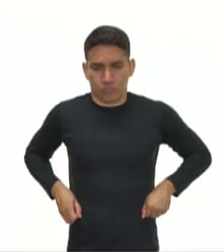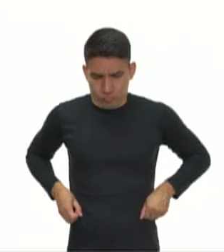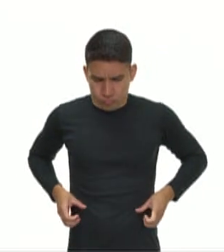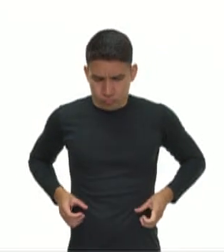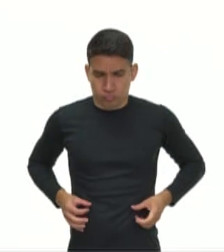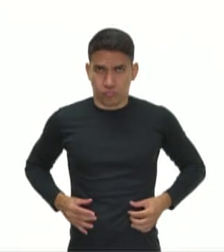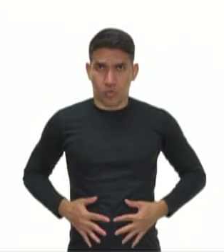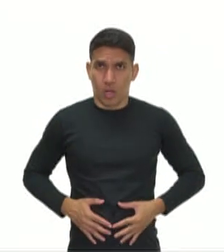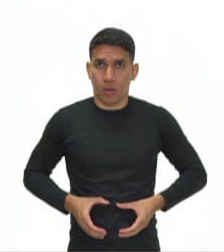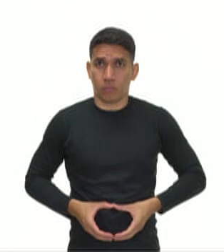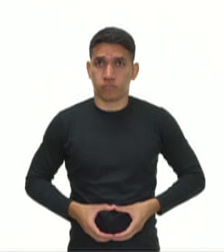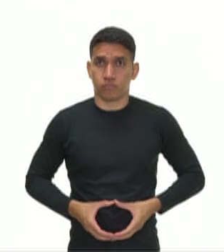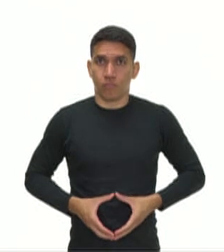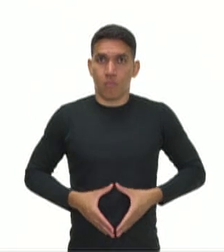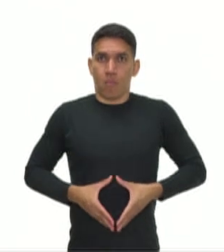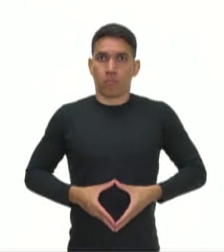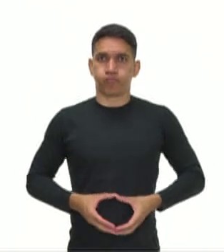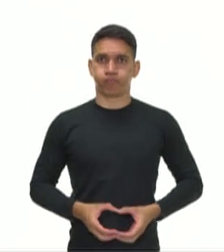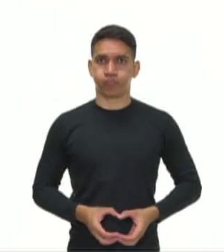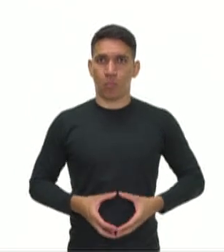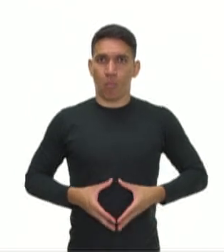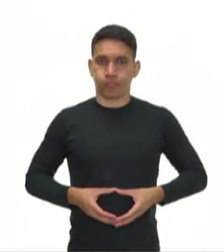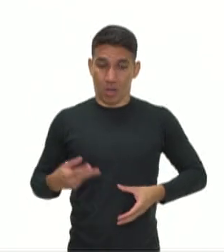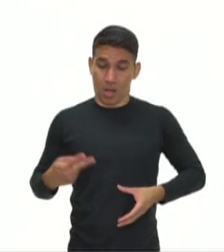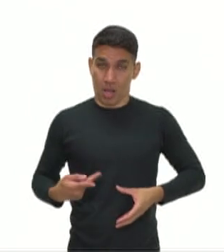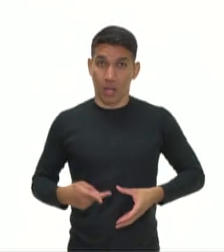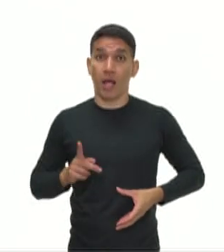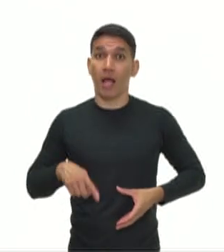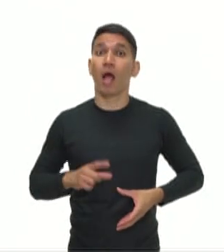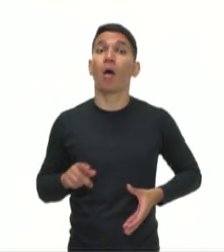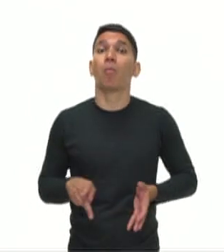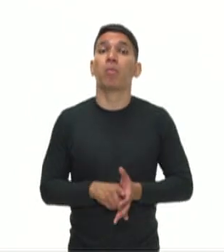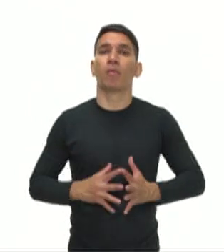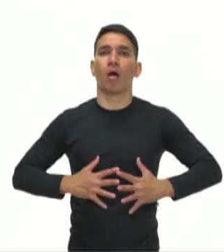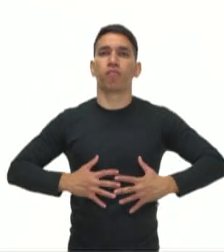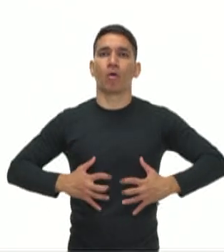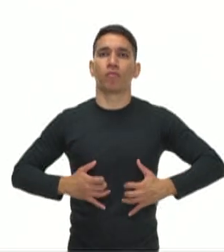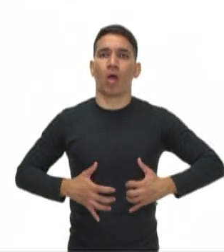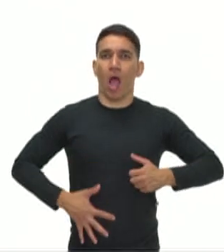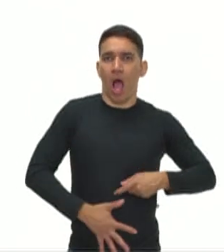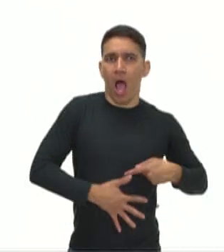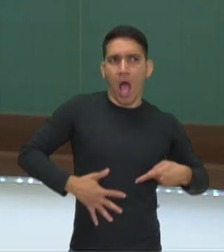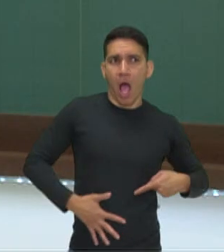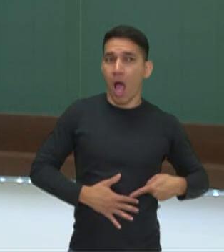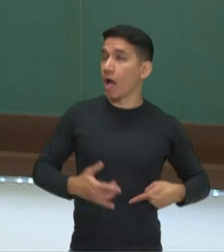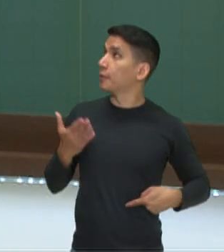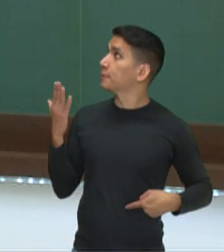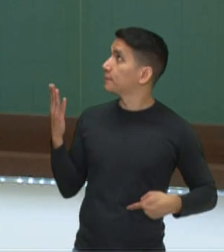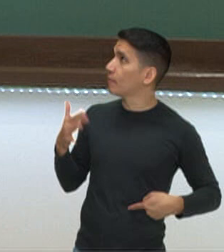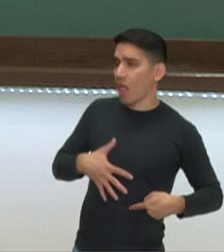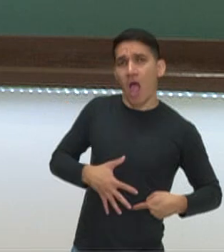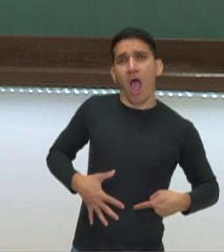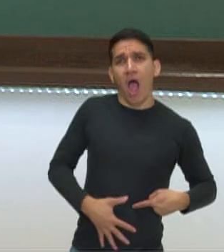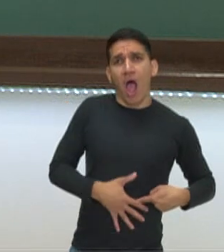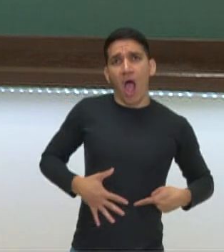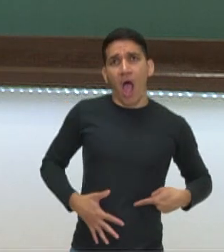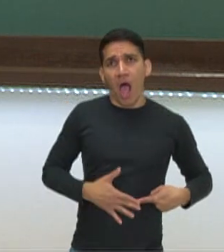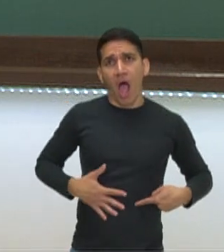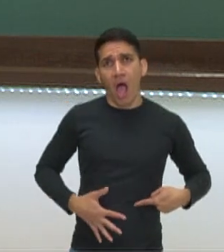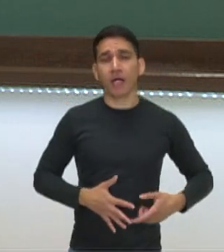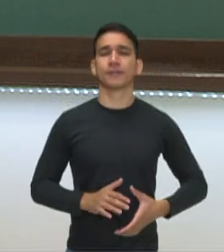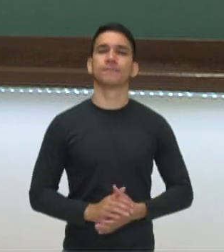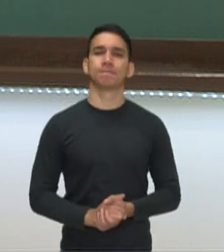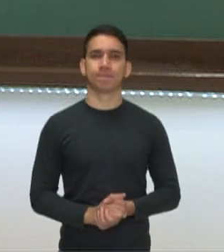órgão flexível, de paredes musculares, localizada na pelve, que é essa região mais baixa do nosso